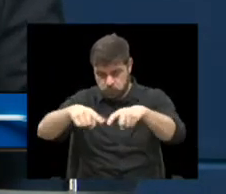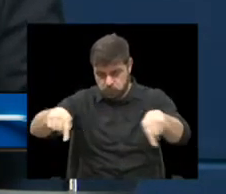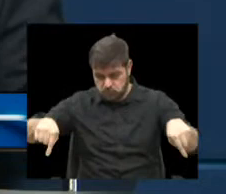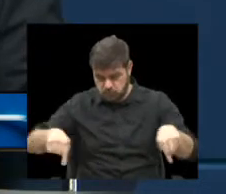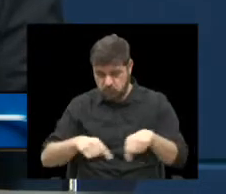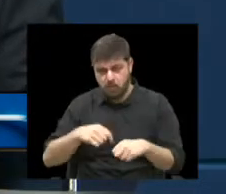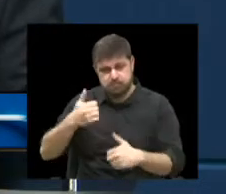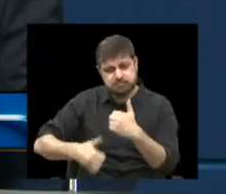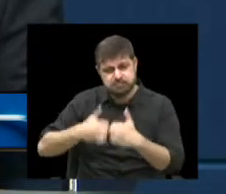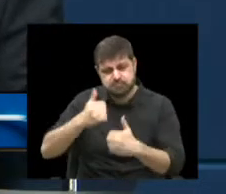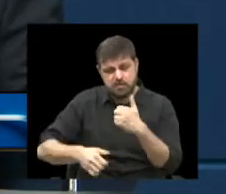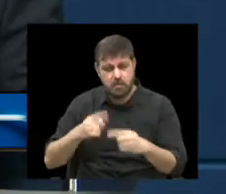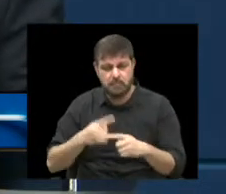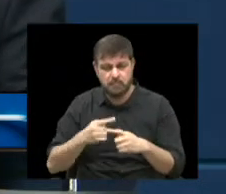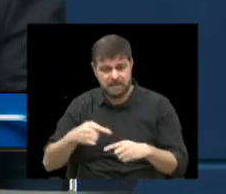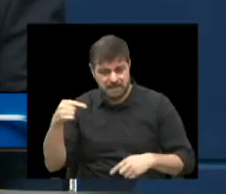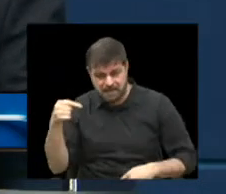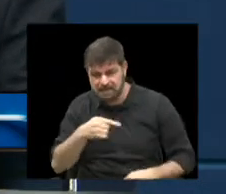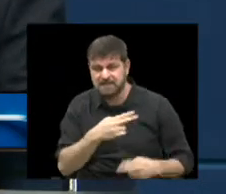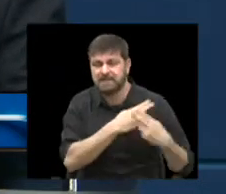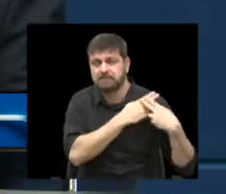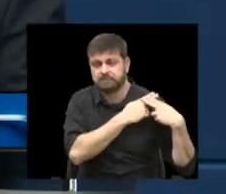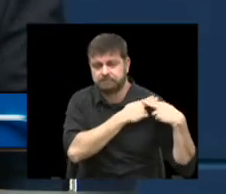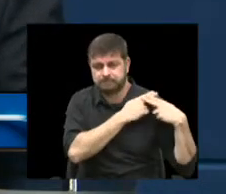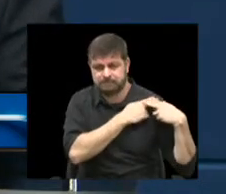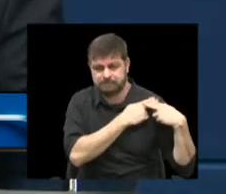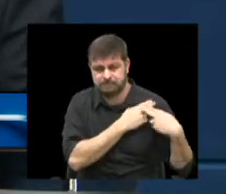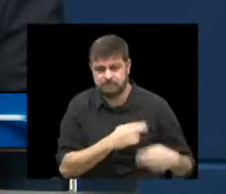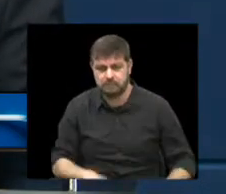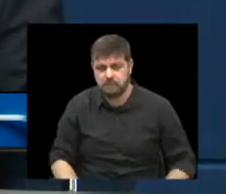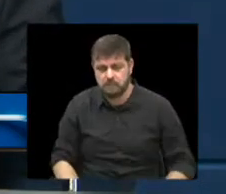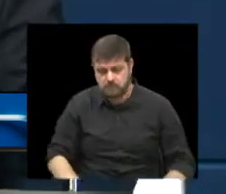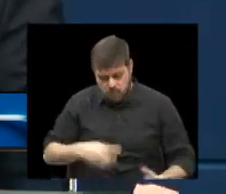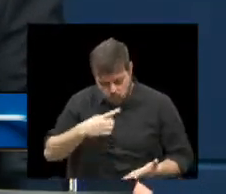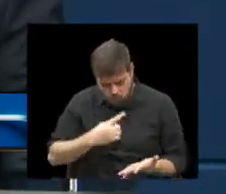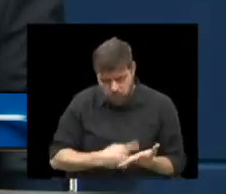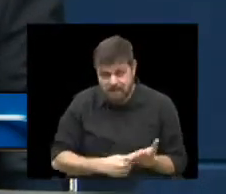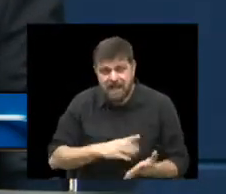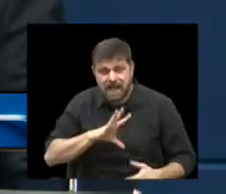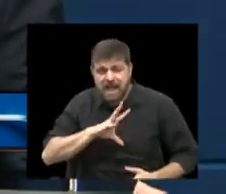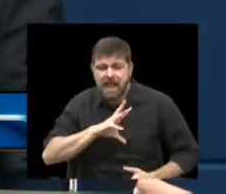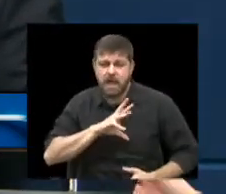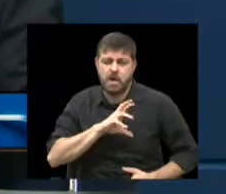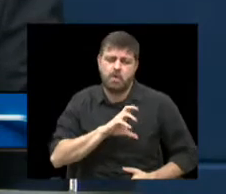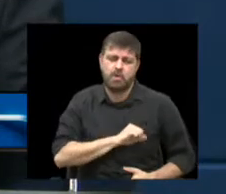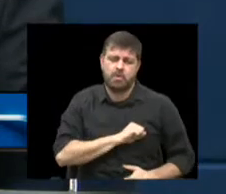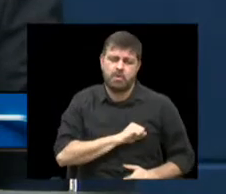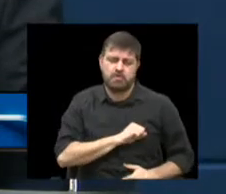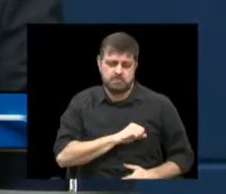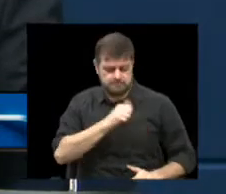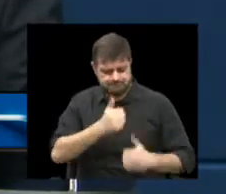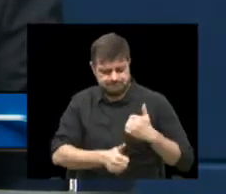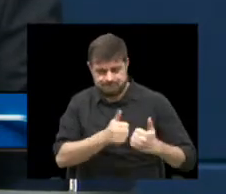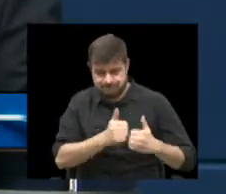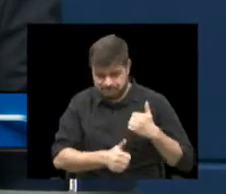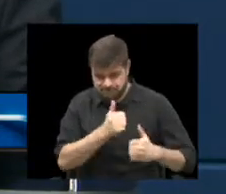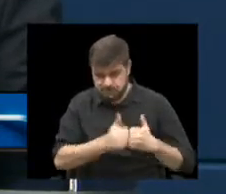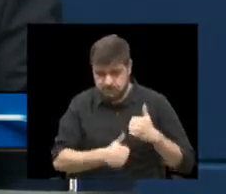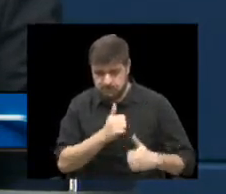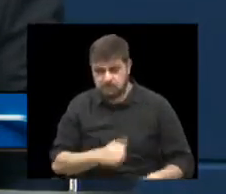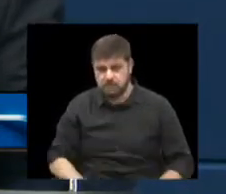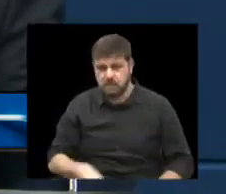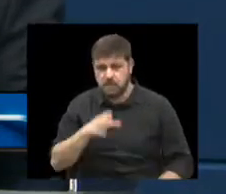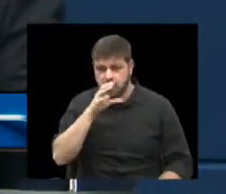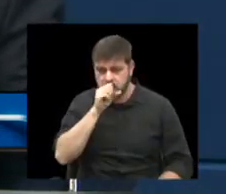porque à frente dos clubes tem pessoas comprometidas e que gostam daquilo que fazem. Ainda no sábado,